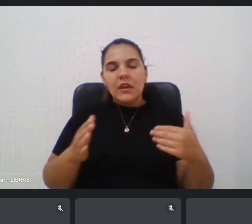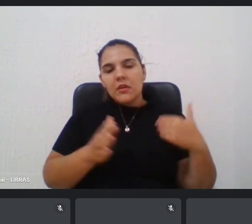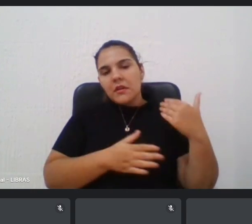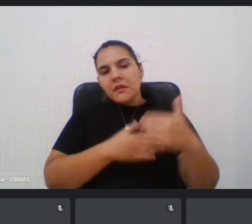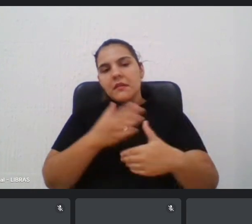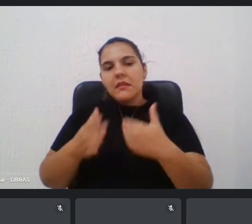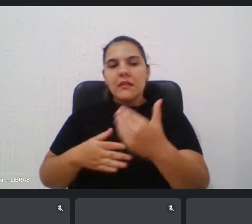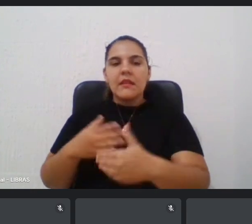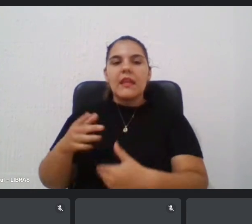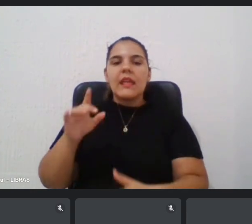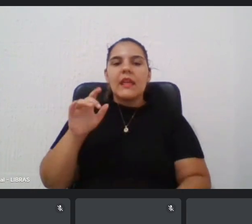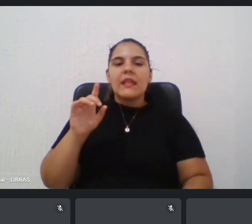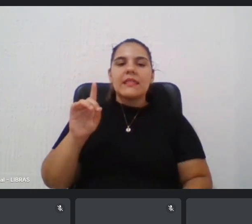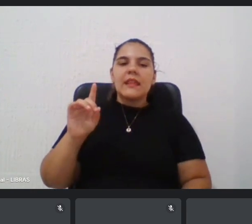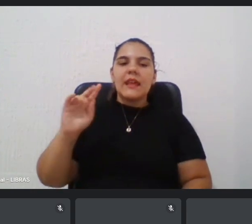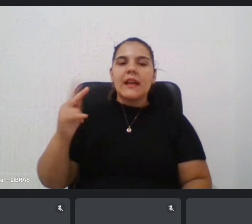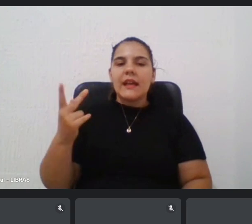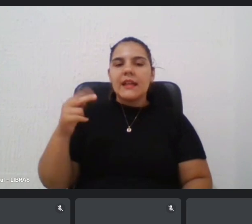-TV DHNet.